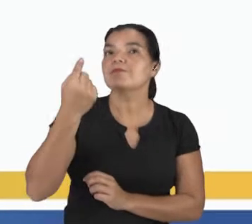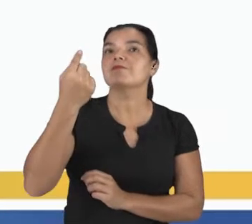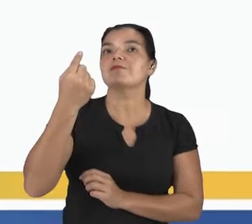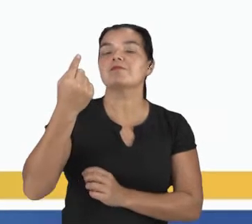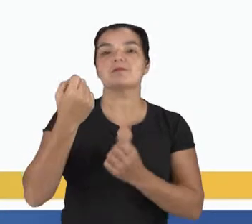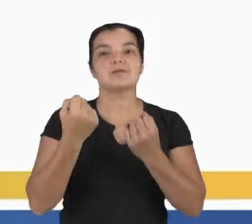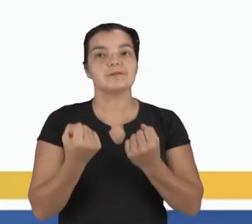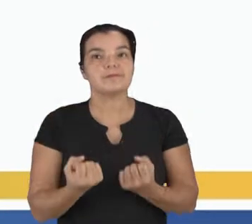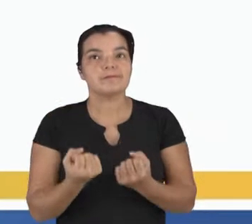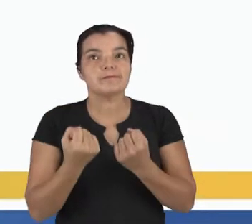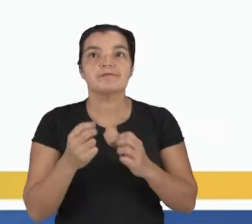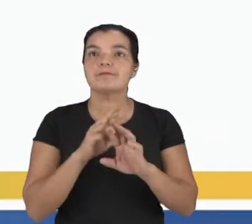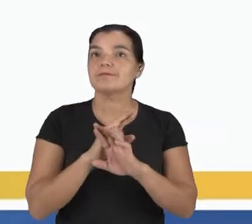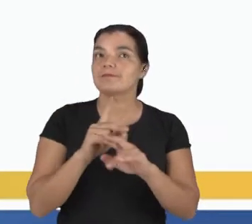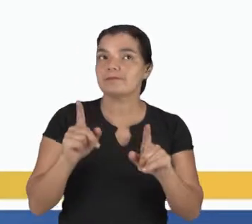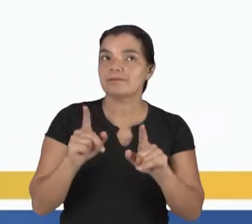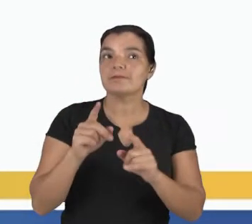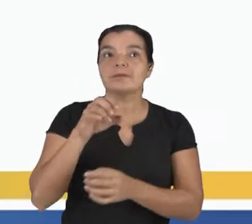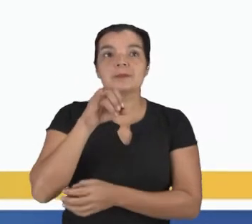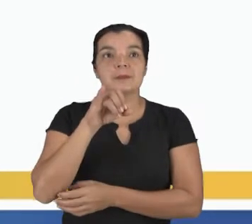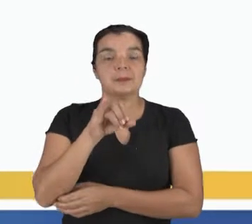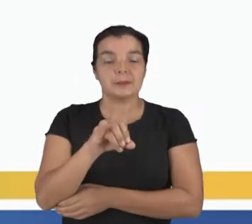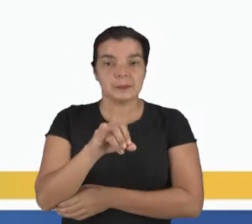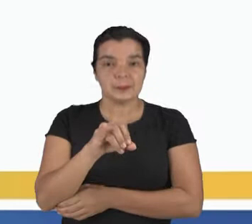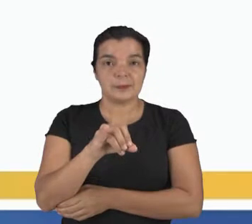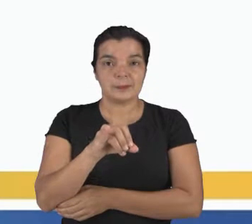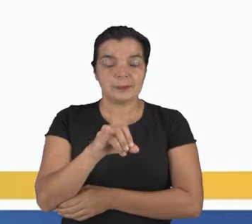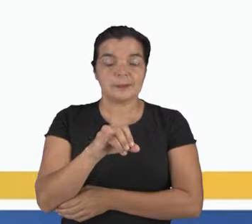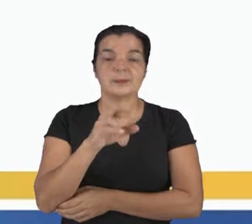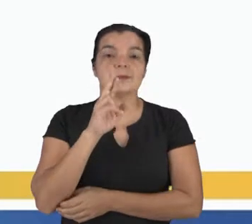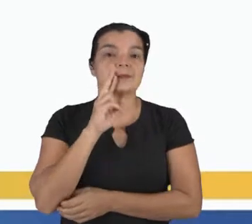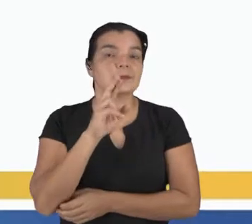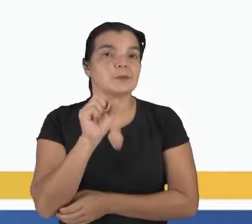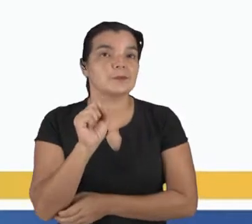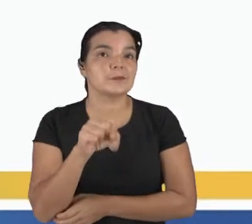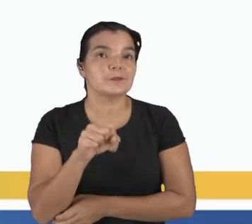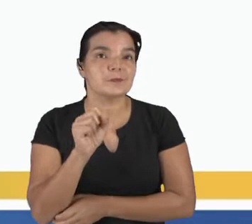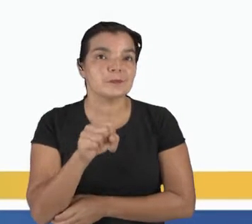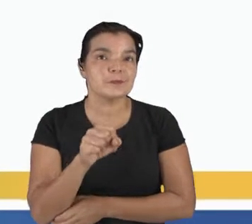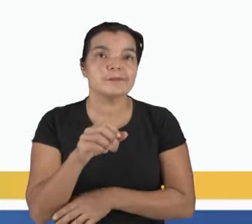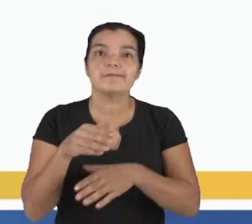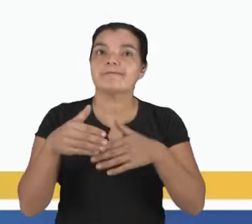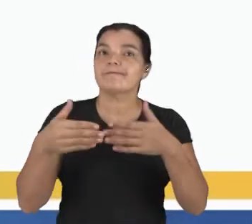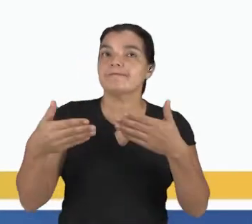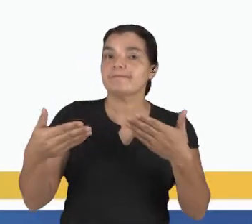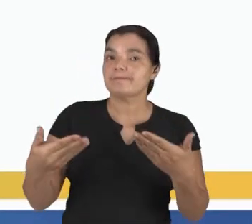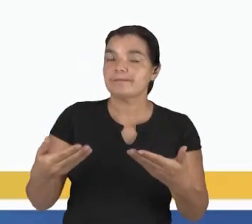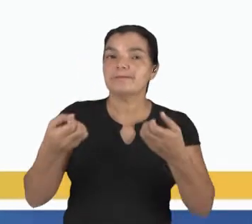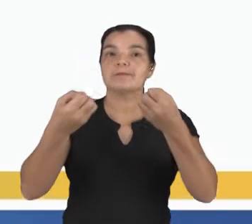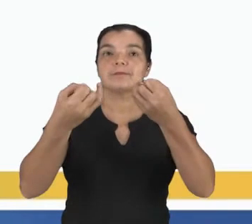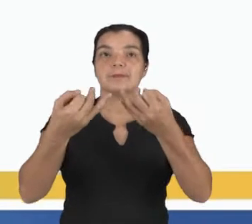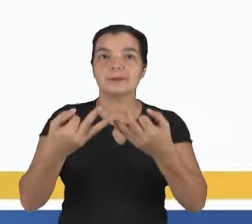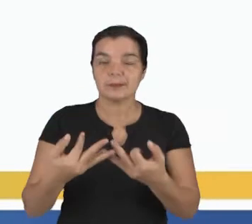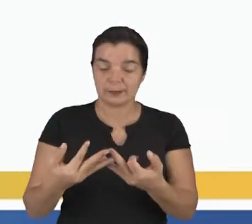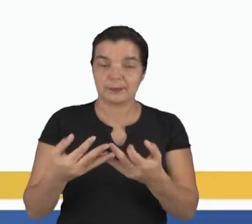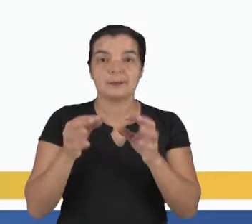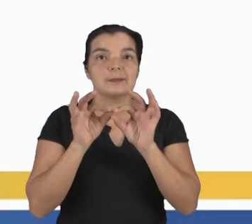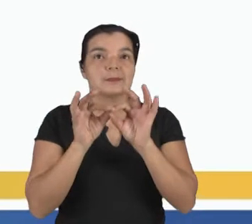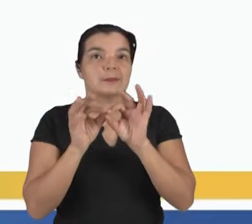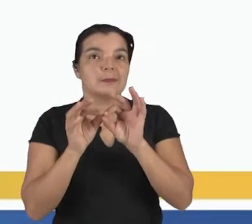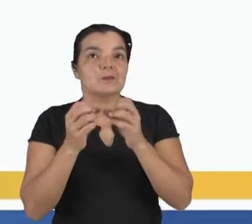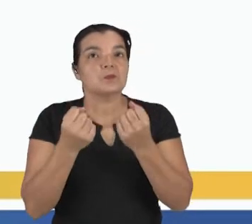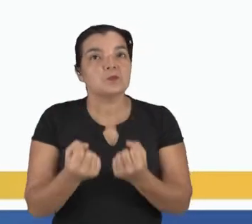e pesos diferentes. Se a resposta for sim, então dizemos